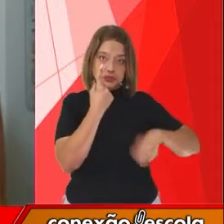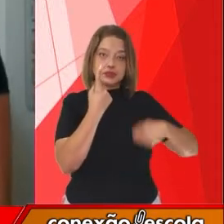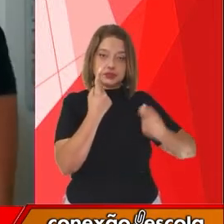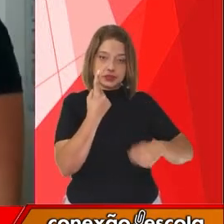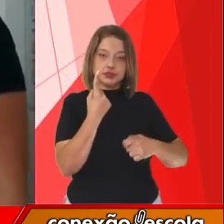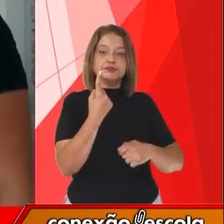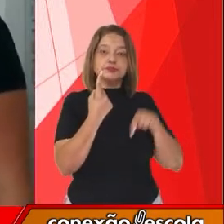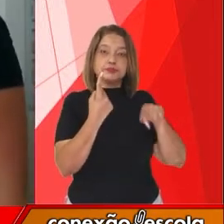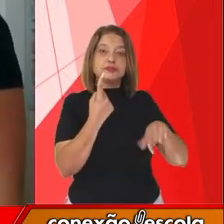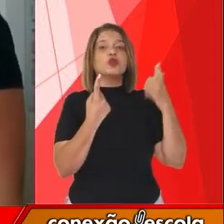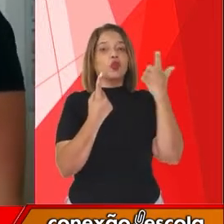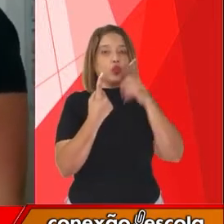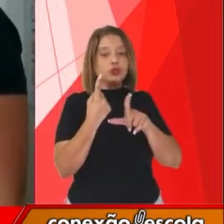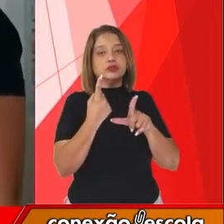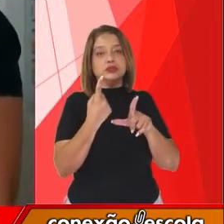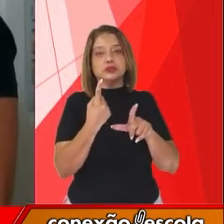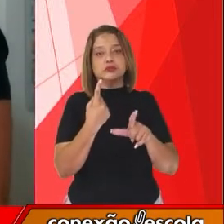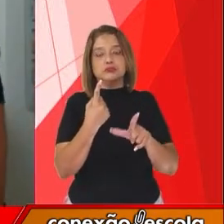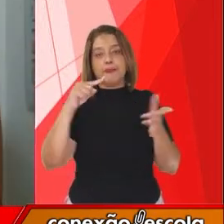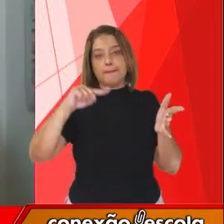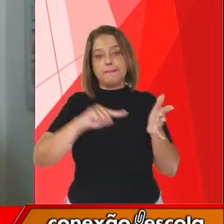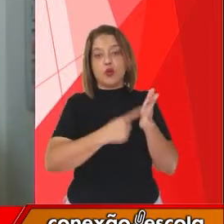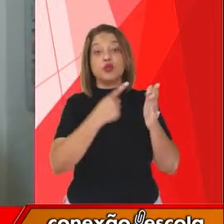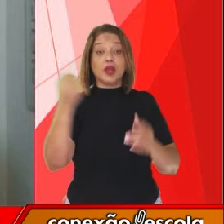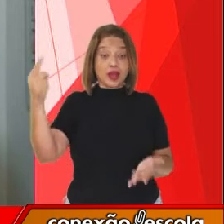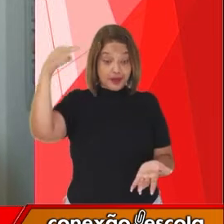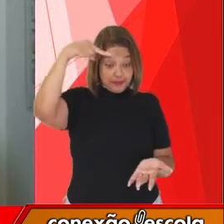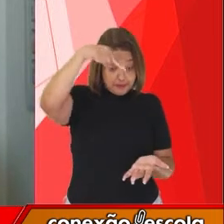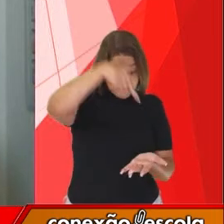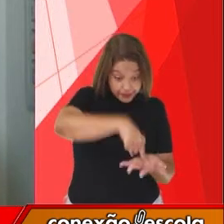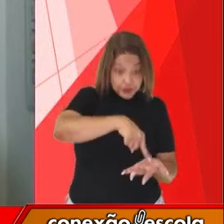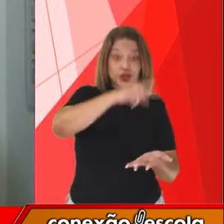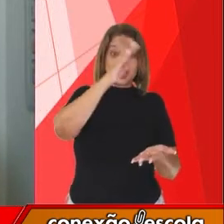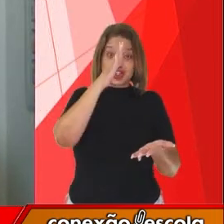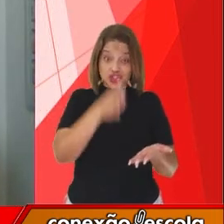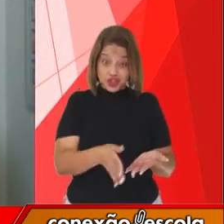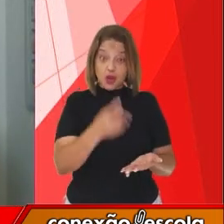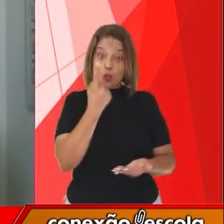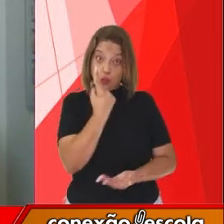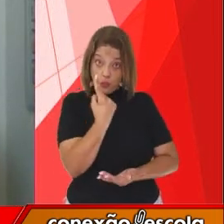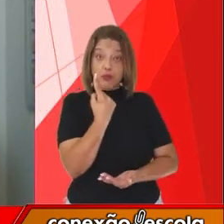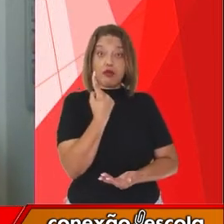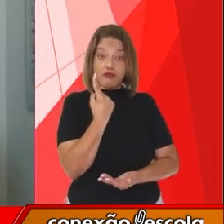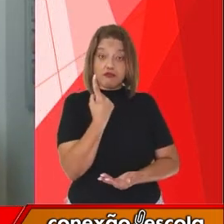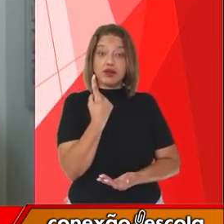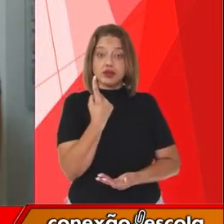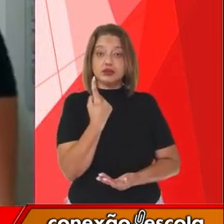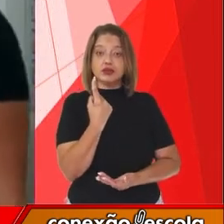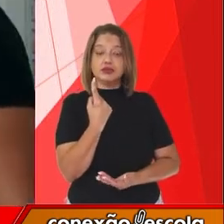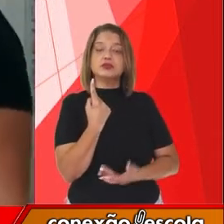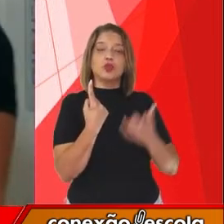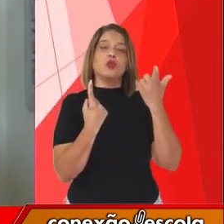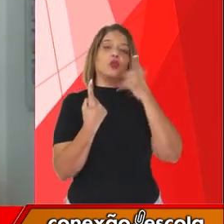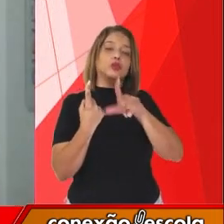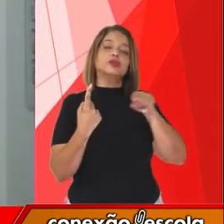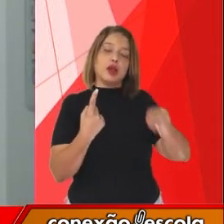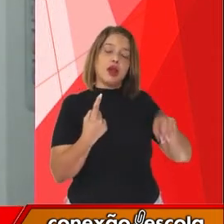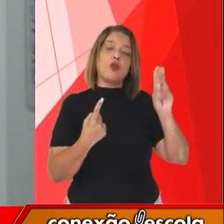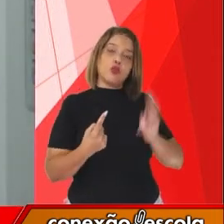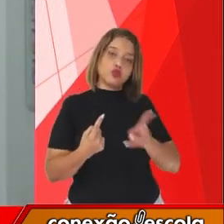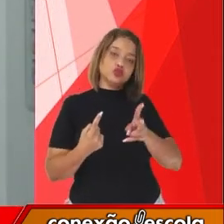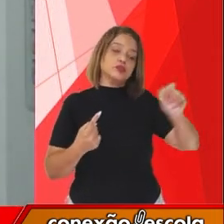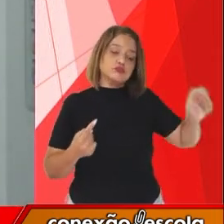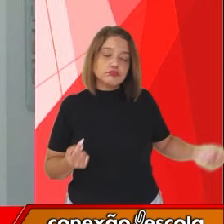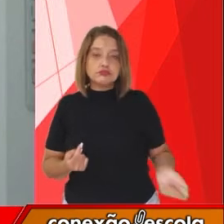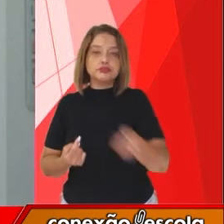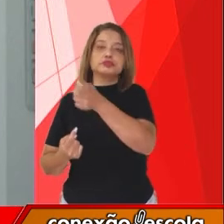saque, para estar válido. Pingou cruzado no chão dentro da zona de serviço, tá valendo. Aí o jogador